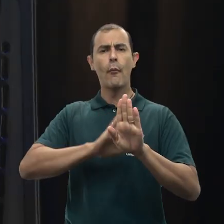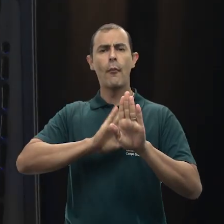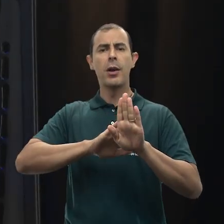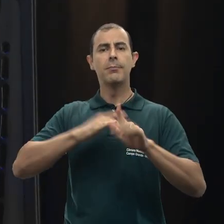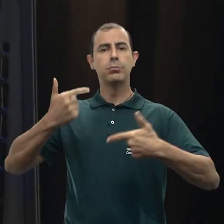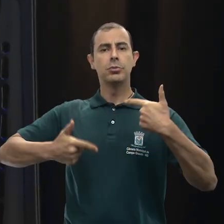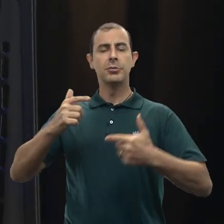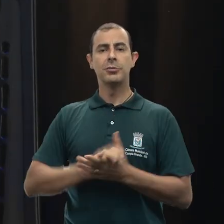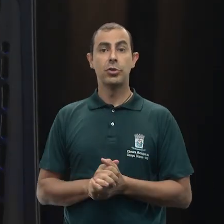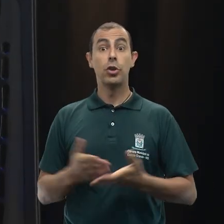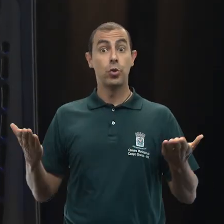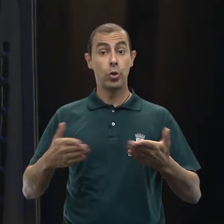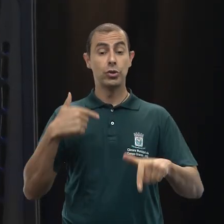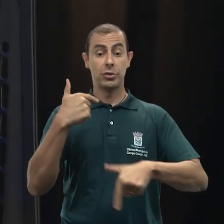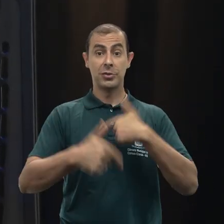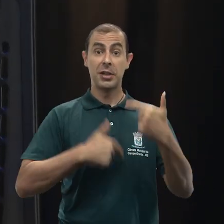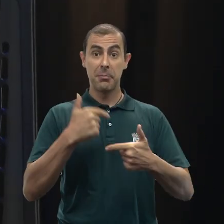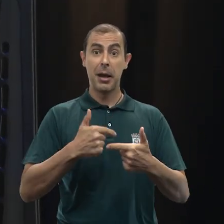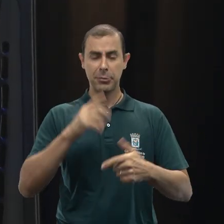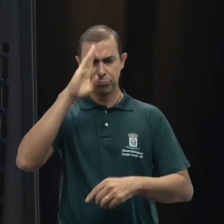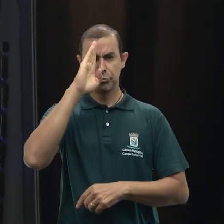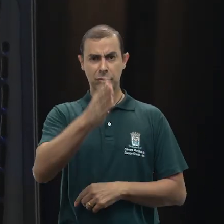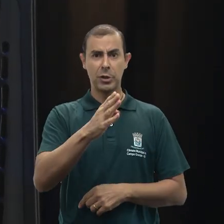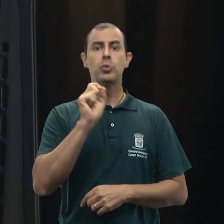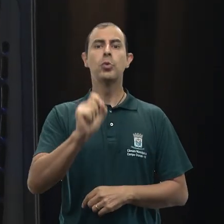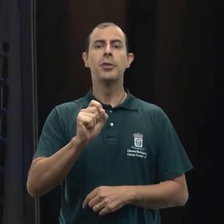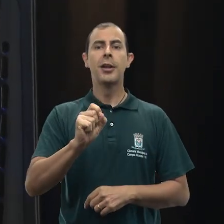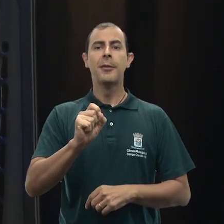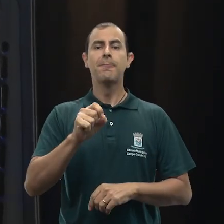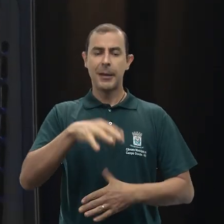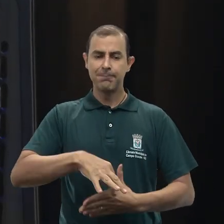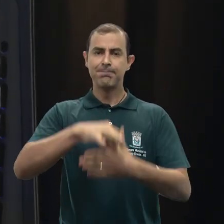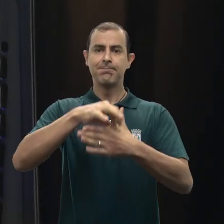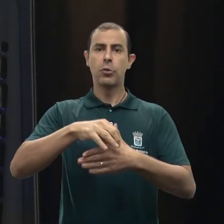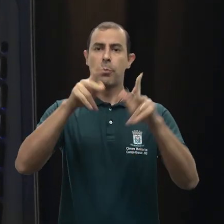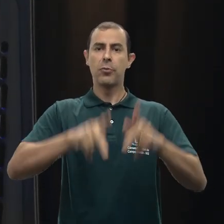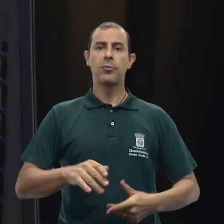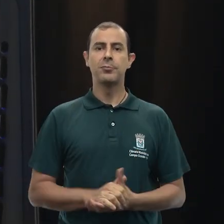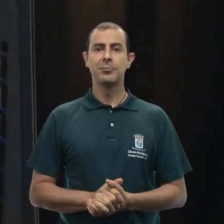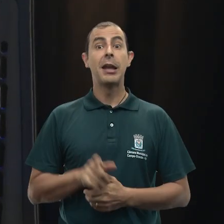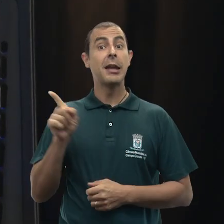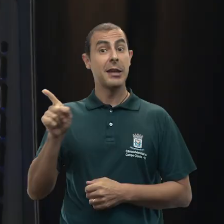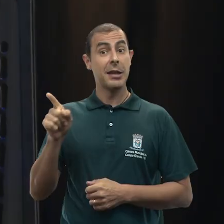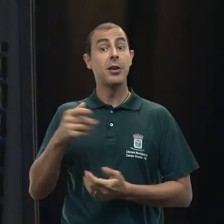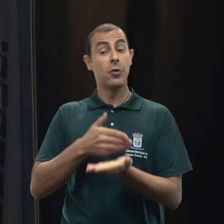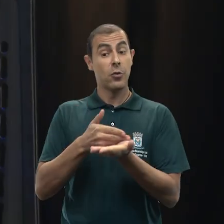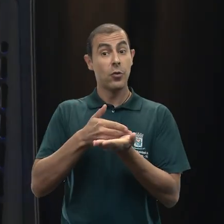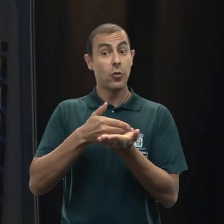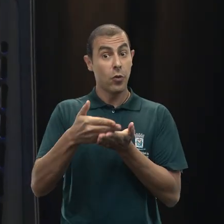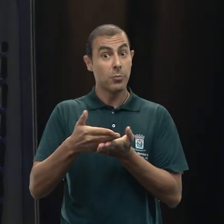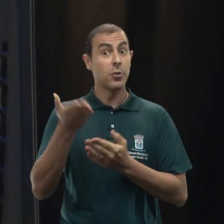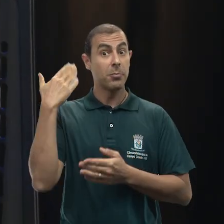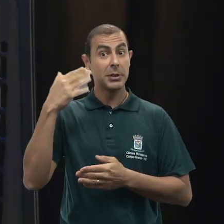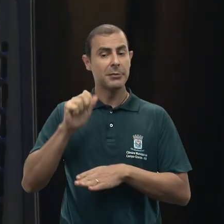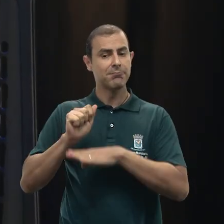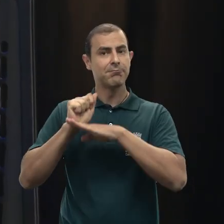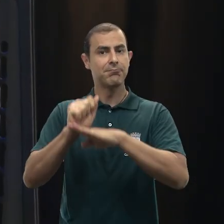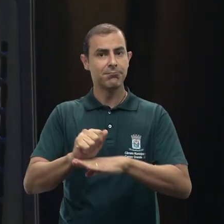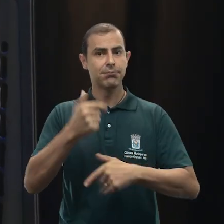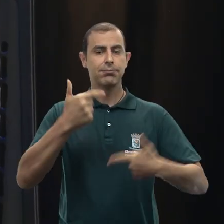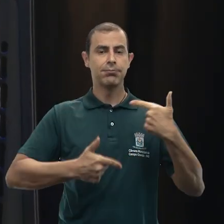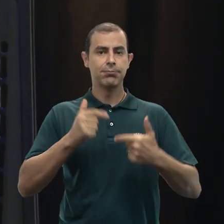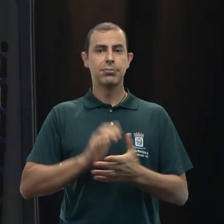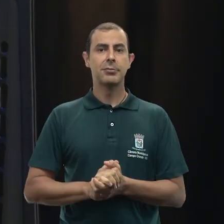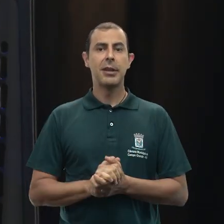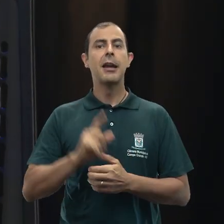atua diretamente como representante do povo. Ele começou sua trajetória como assessor político, já